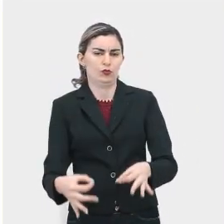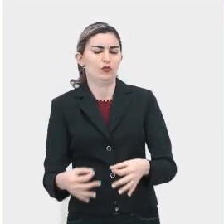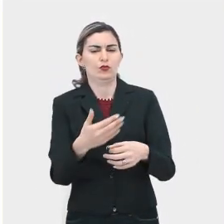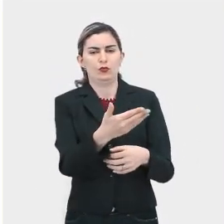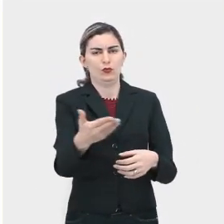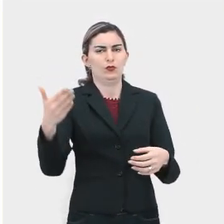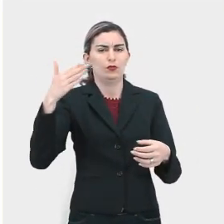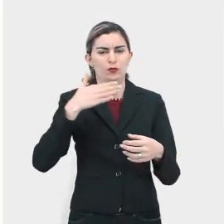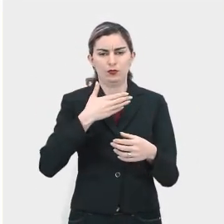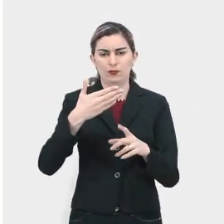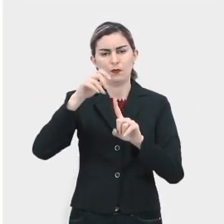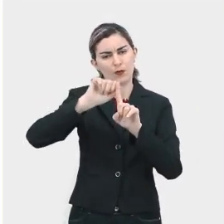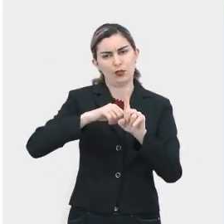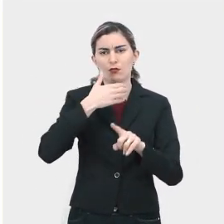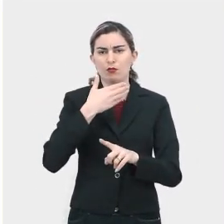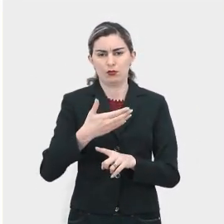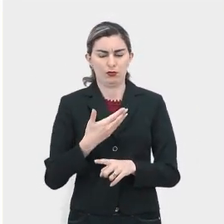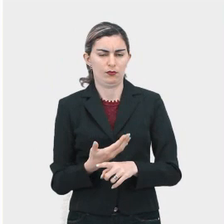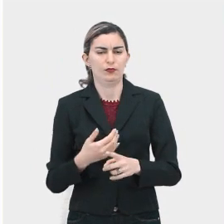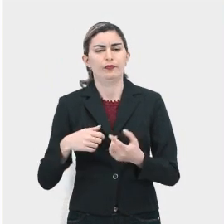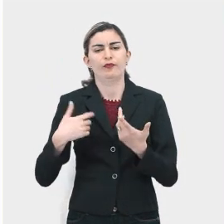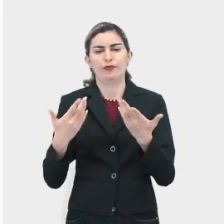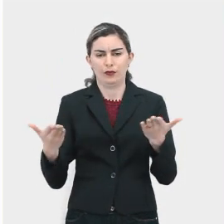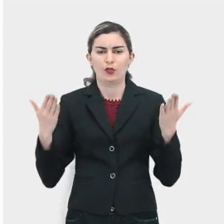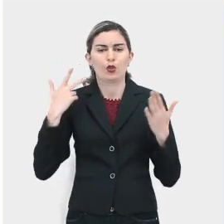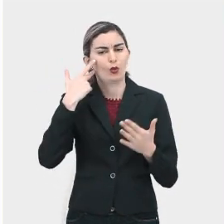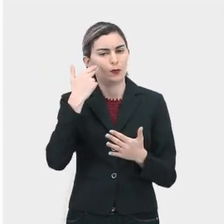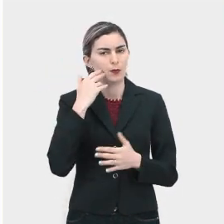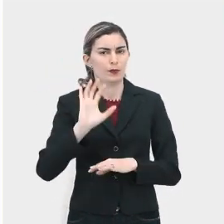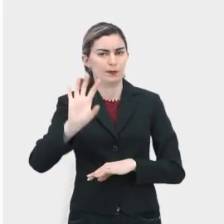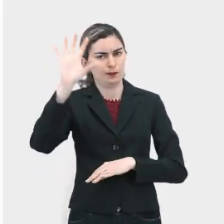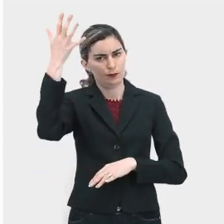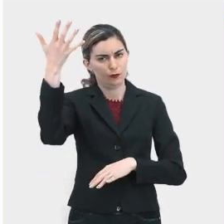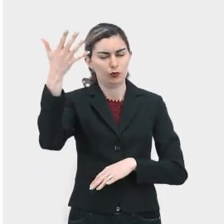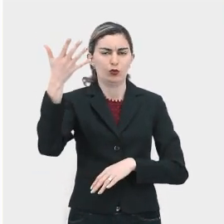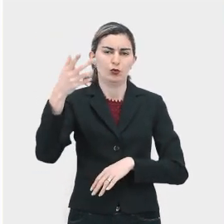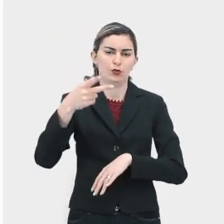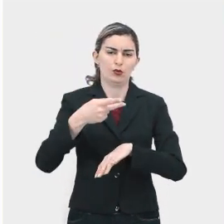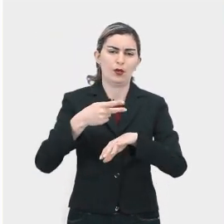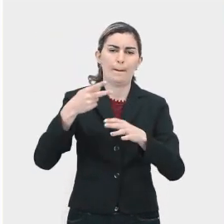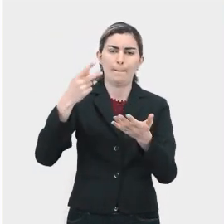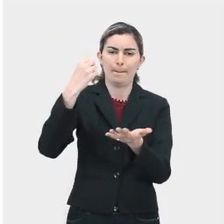natalino. Normalmente, ele acontece na Praça do Marco Zero.